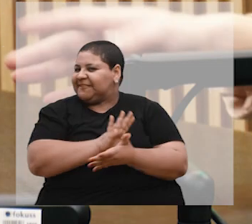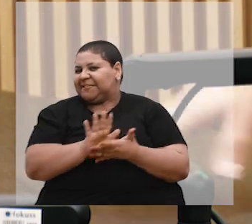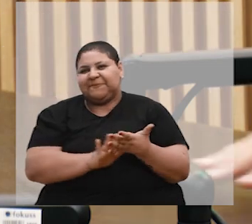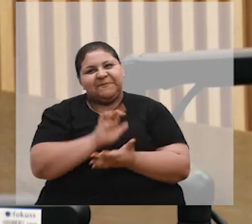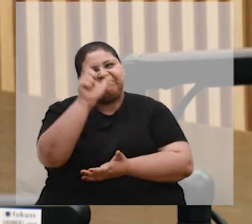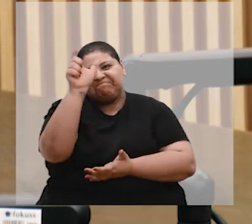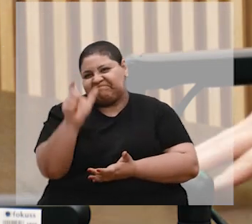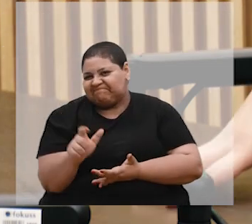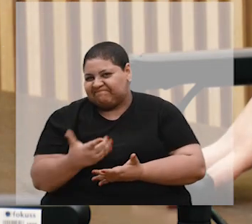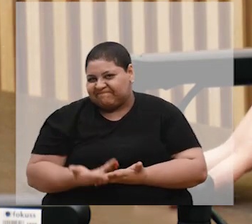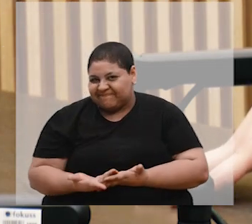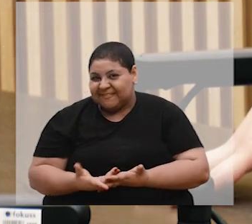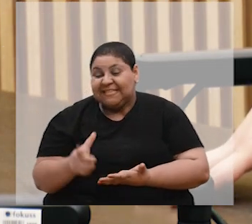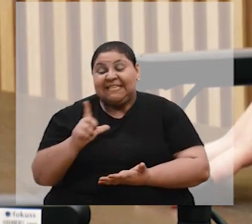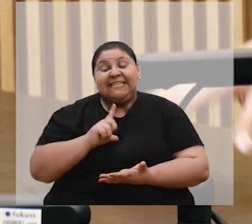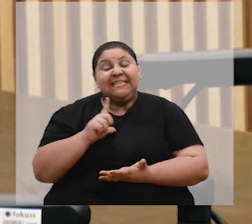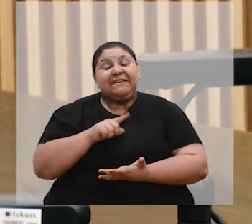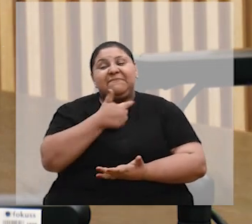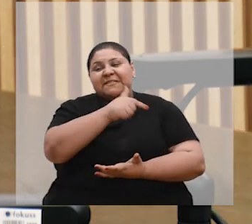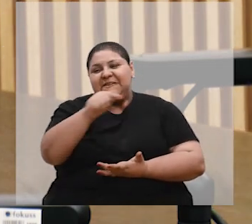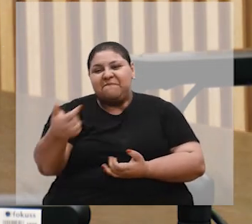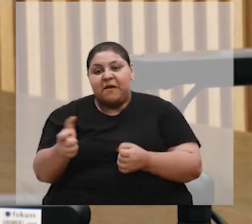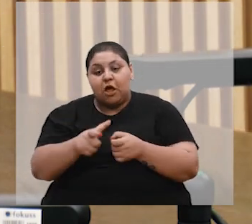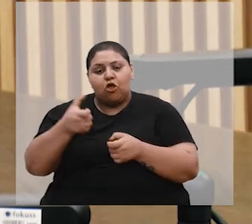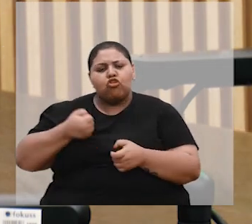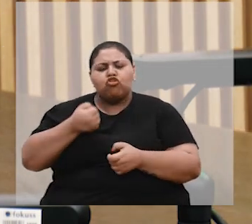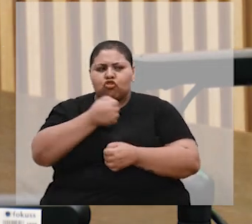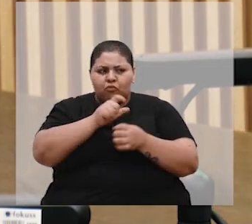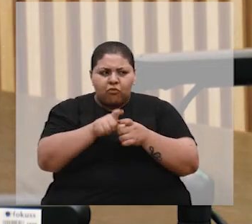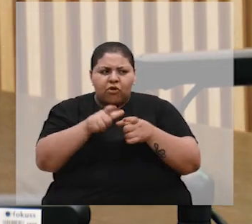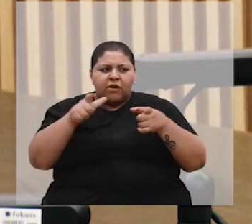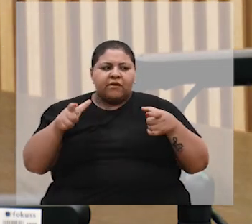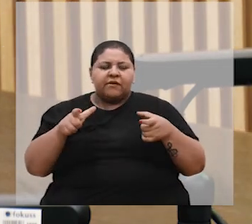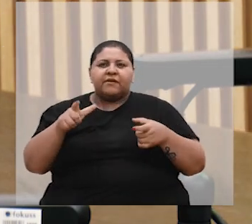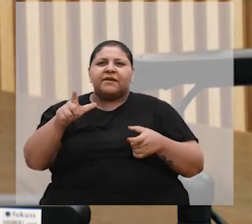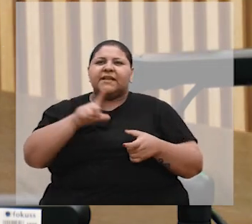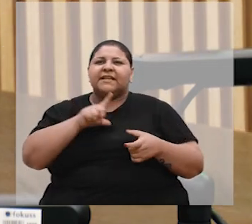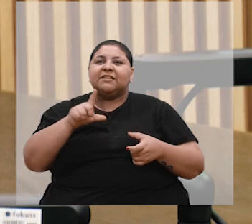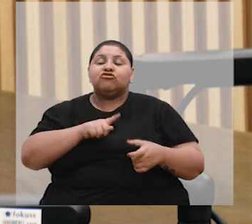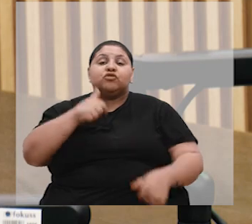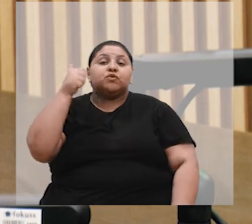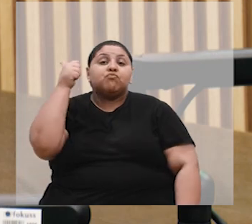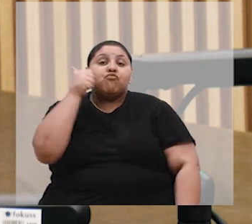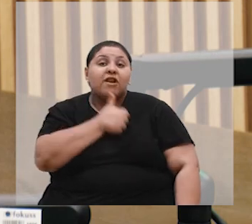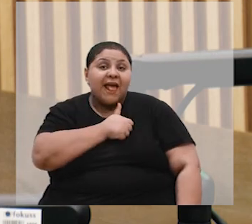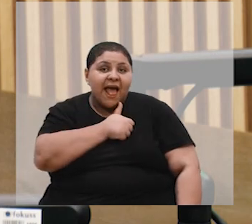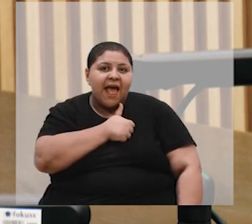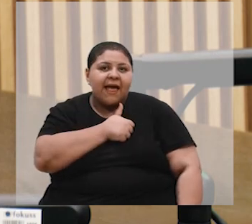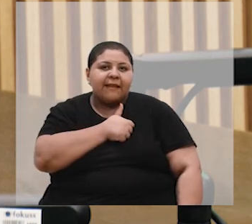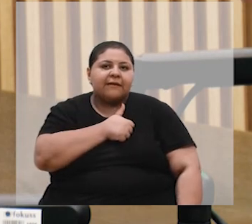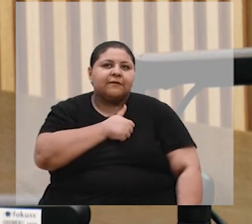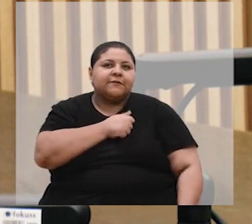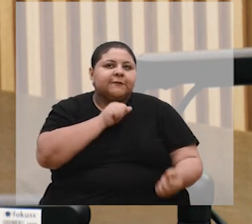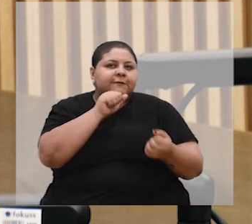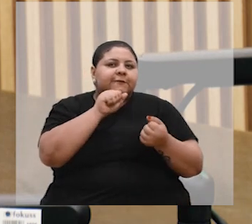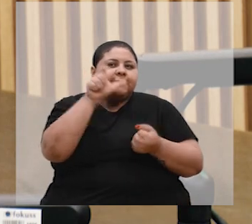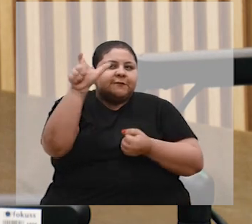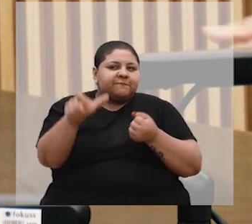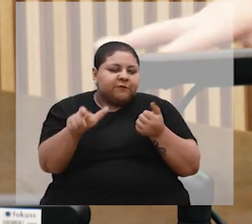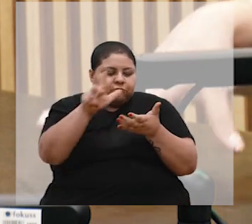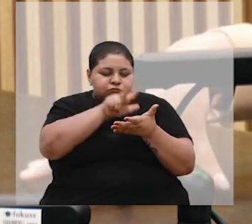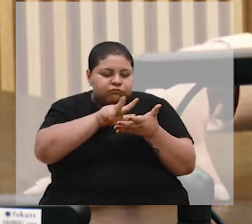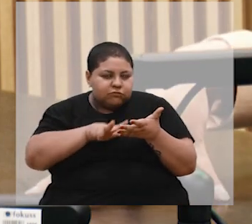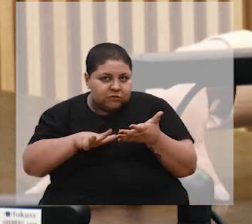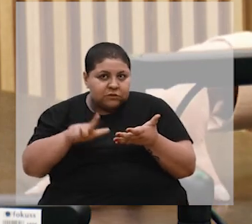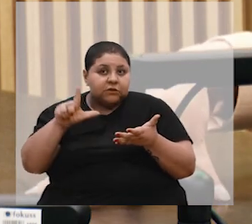conseguiu. Nós temos outro recorde também, para quem se interessa, né? Nós não tínhamos mulheres entre esses investigadores. Então, nós